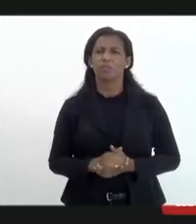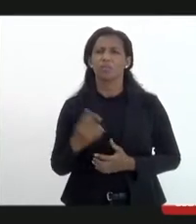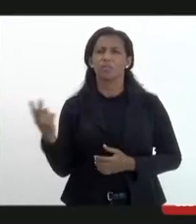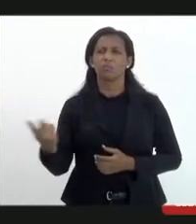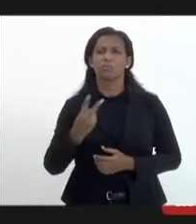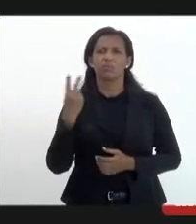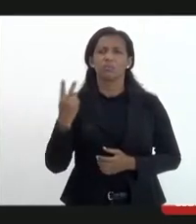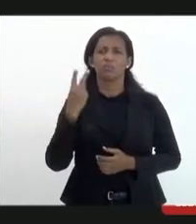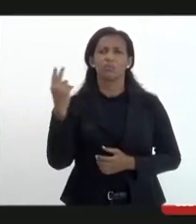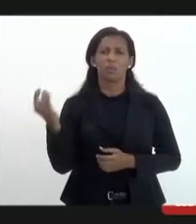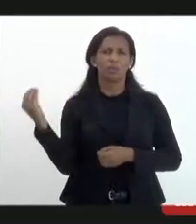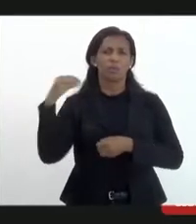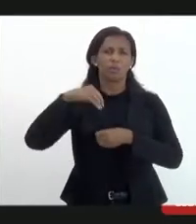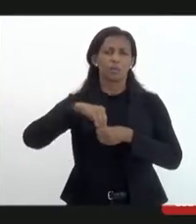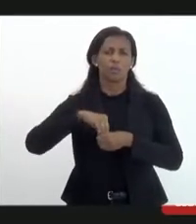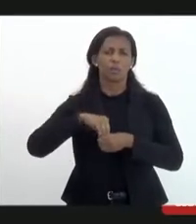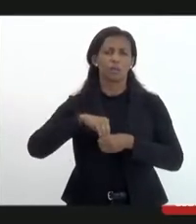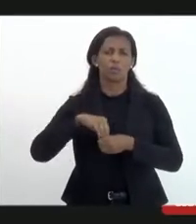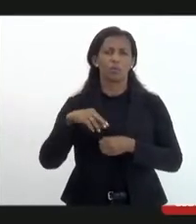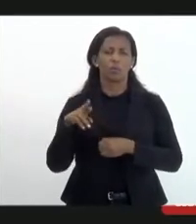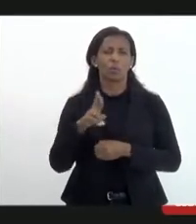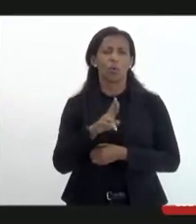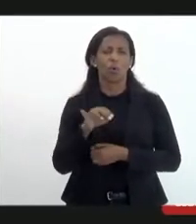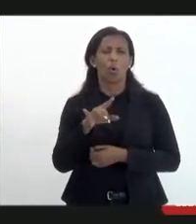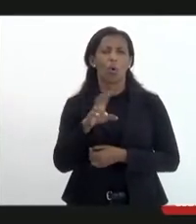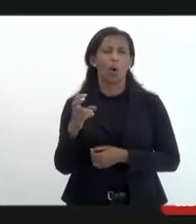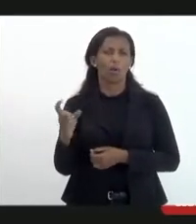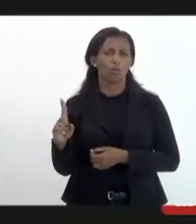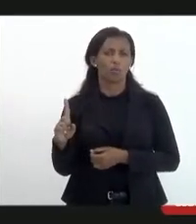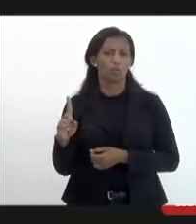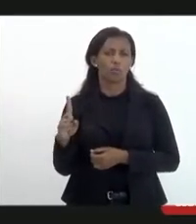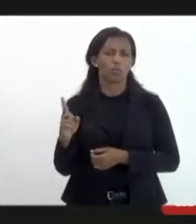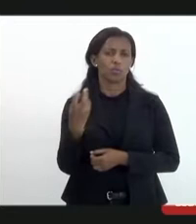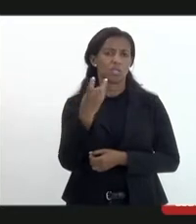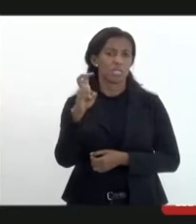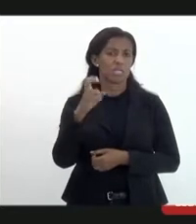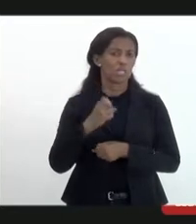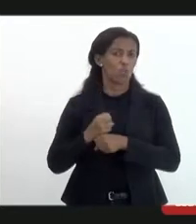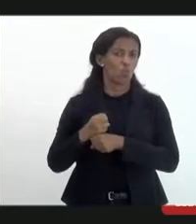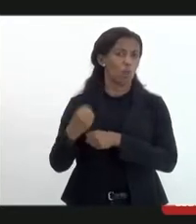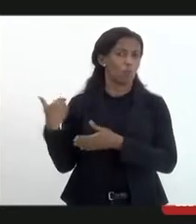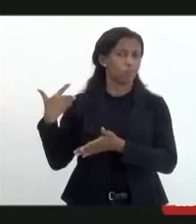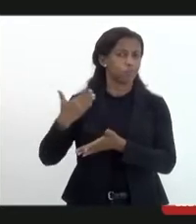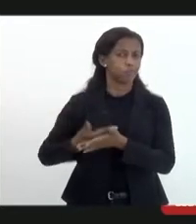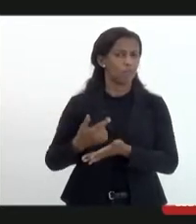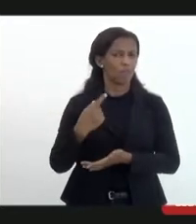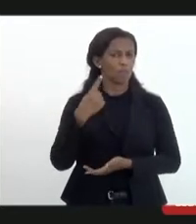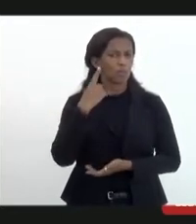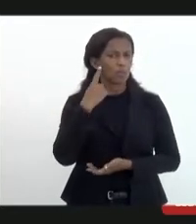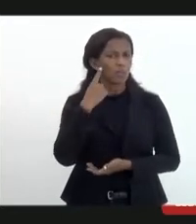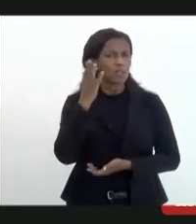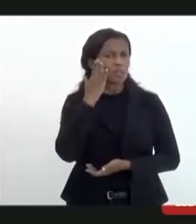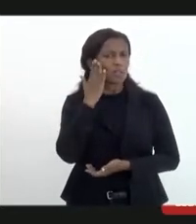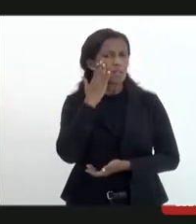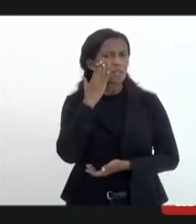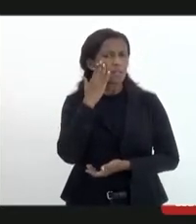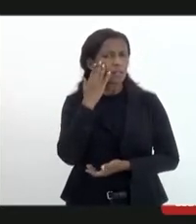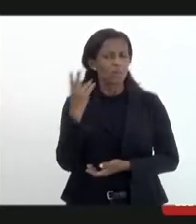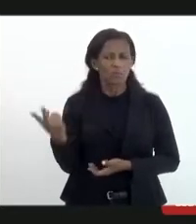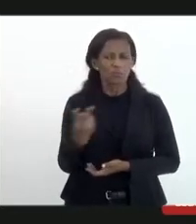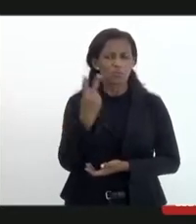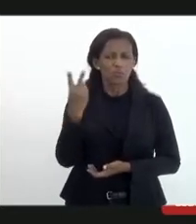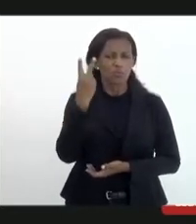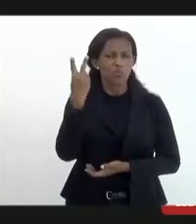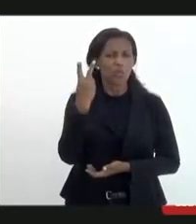valores orçados na receita de royalties de petróleo dos últimos 5 anos. Eu queria ouvir da Cefaz os valores